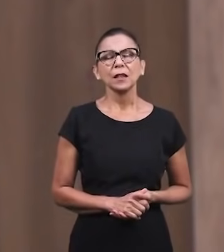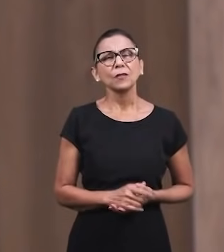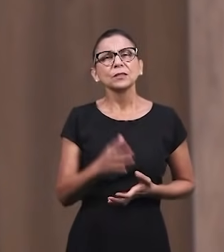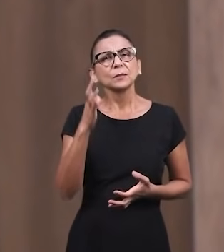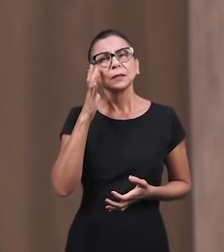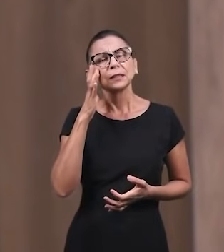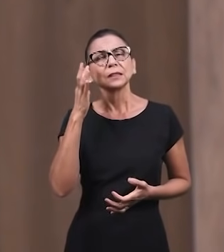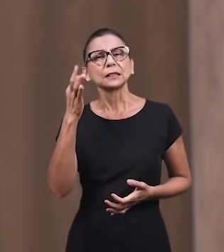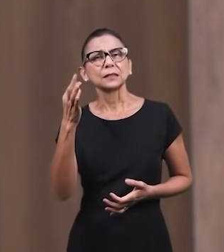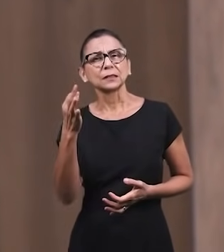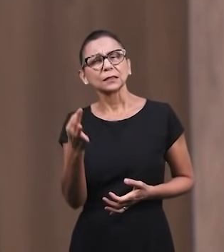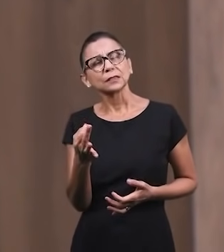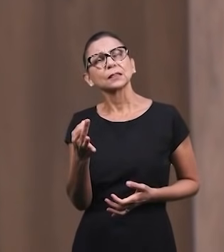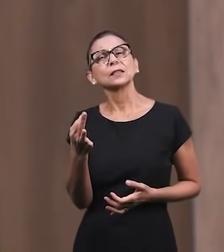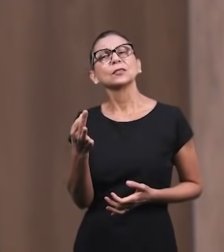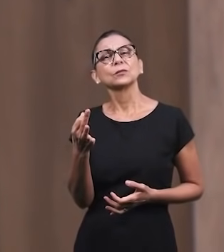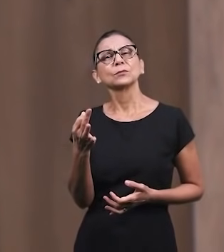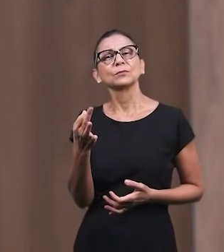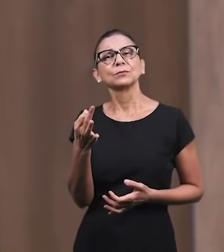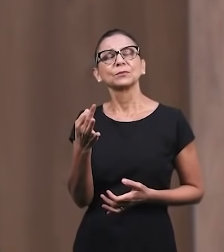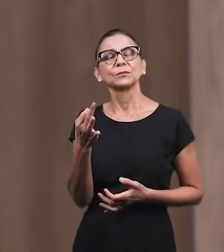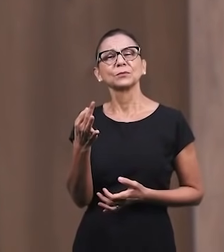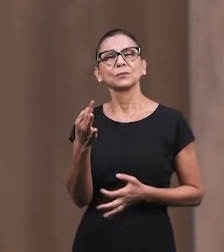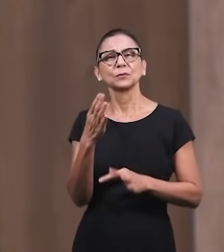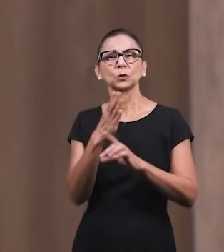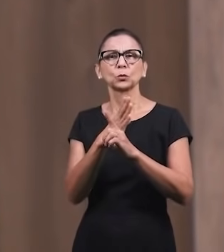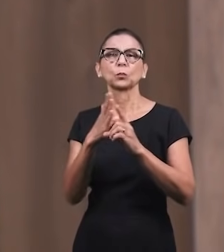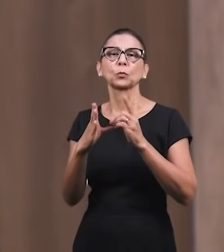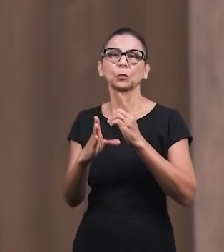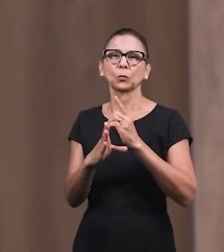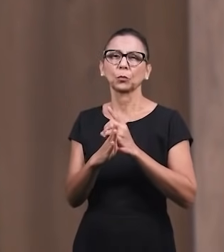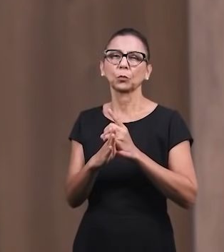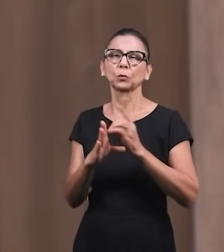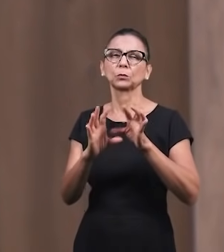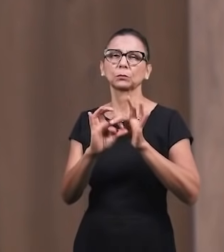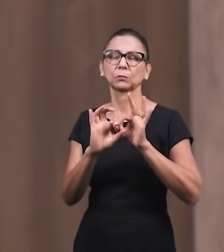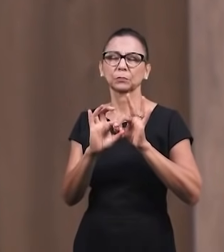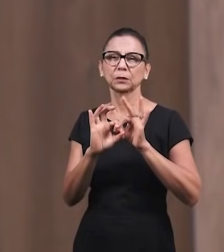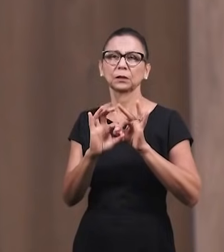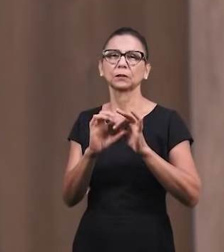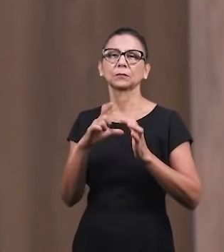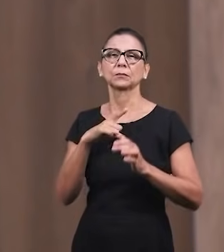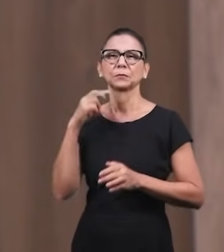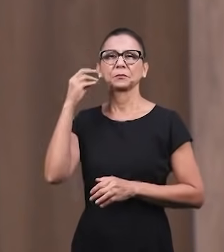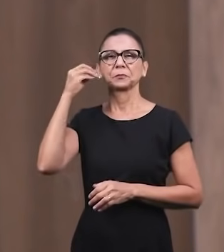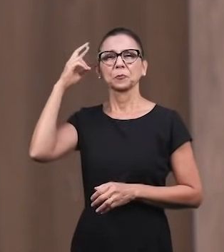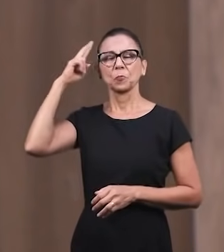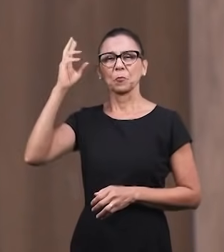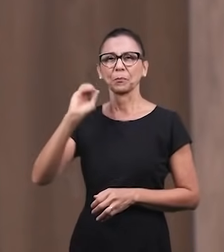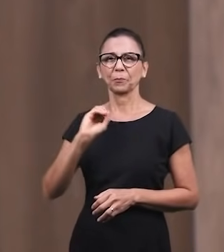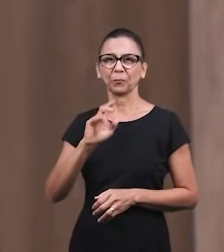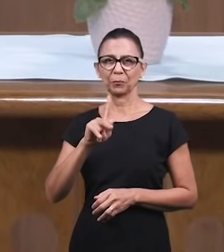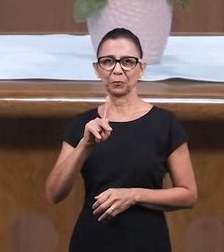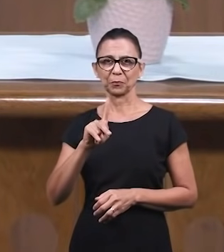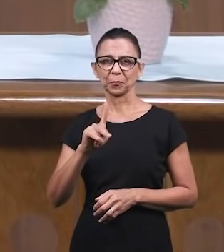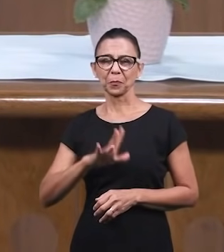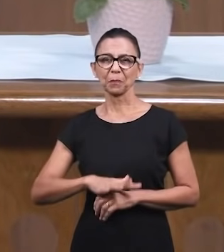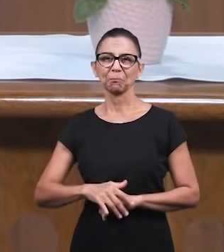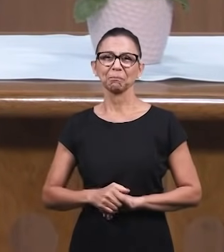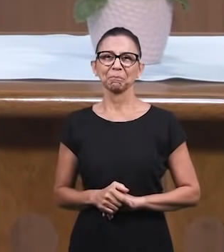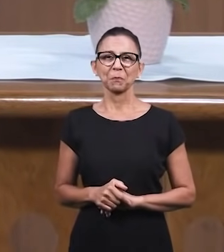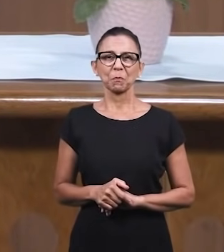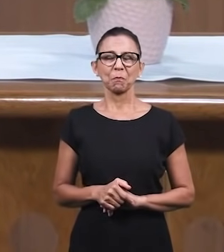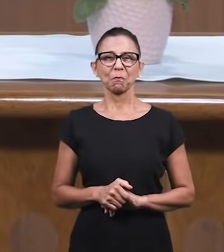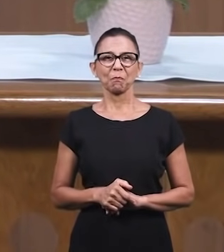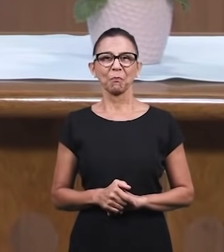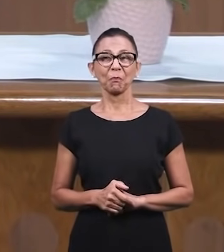um programa de televisão. Eu quero te convidar, de fato, a cultuar a Deus, a viver uma experiência com o Senhor, tá certo? E nós